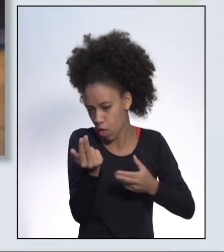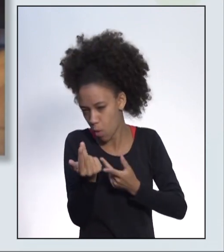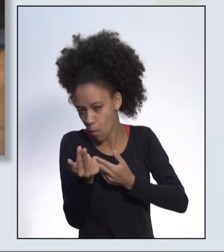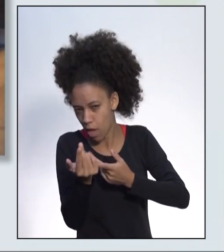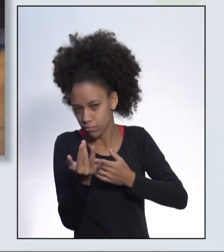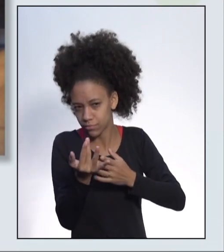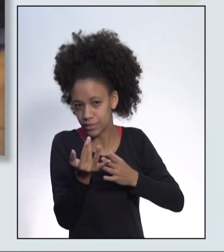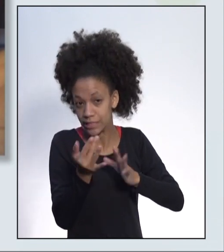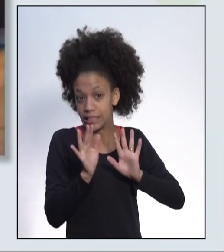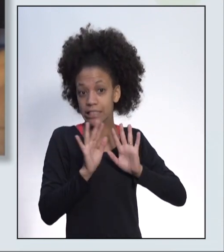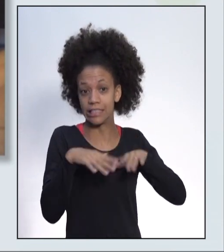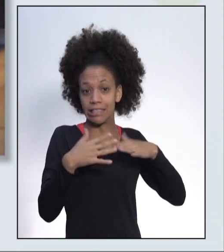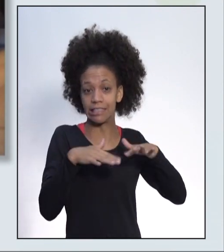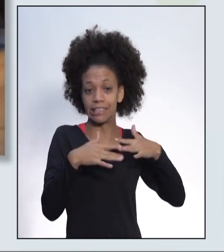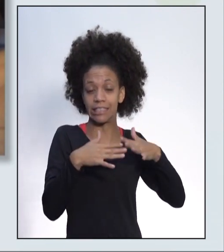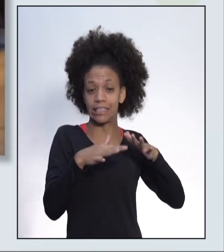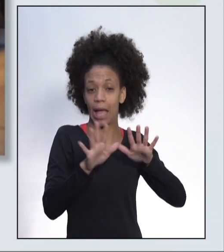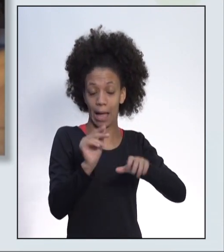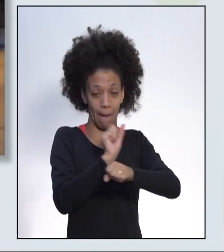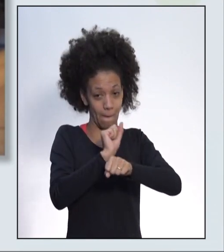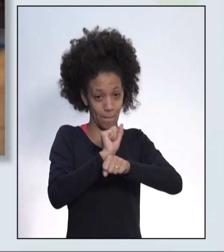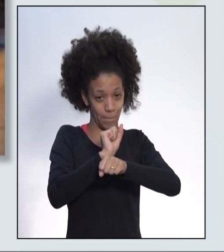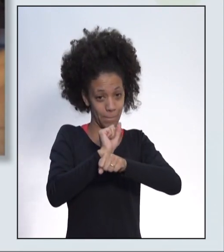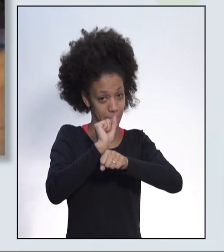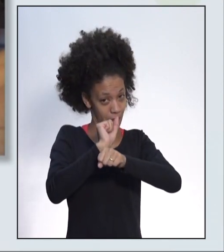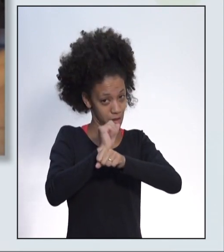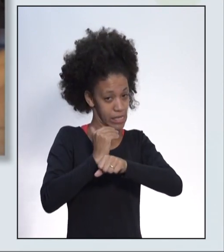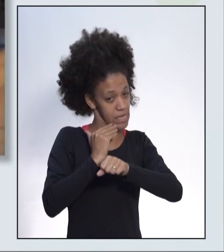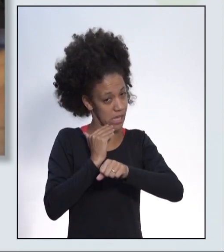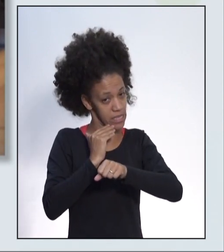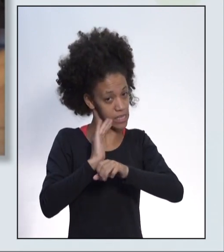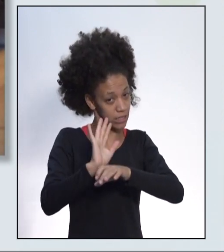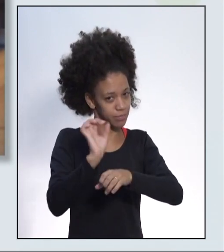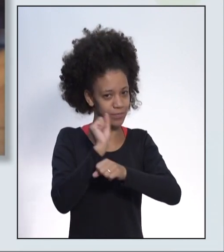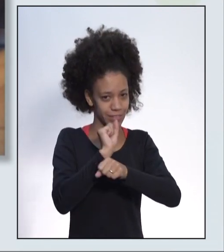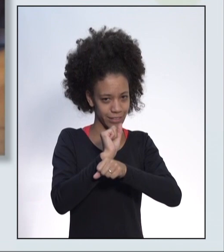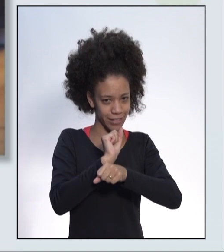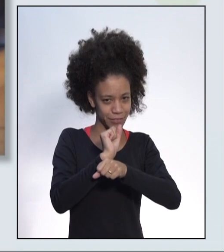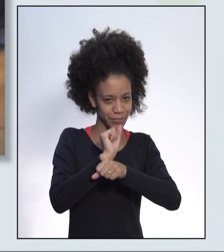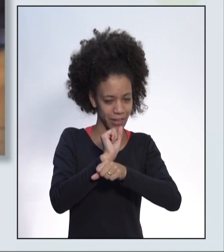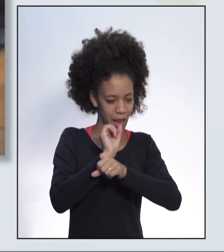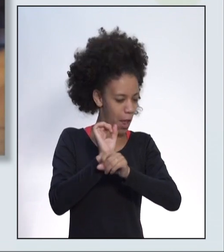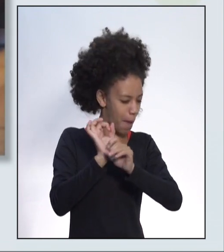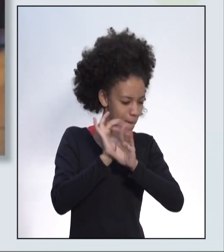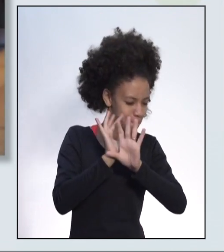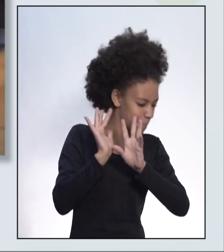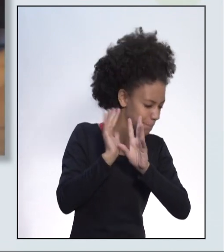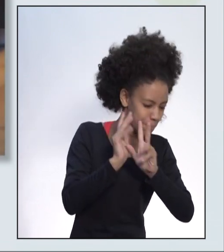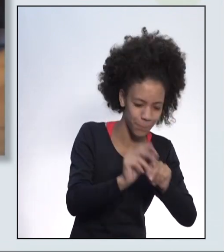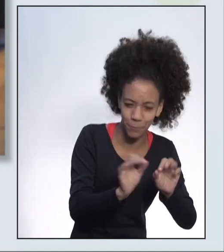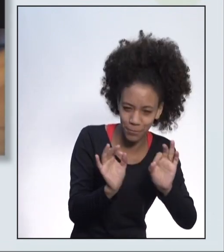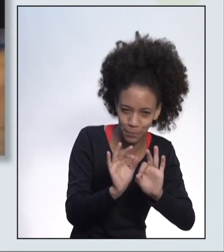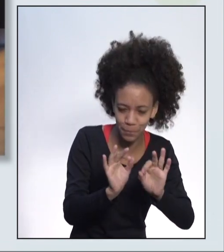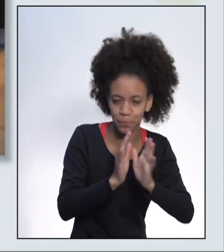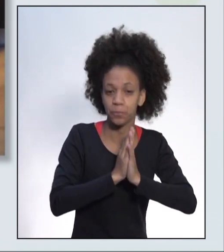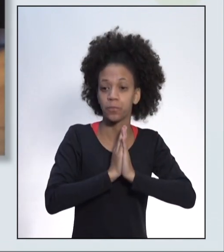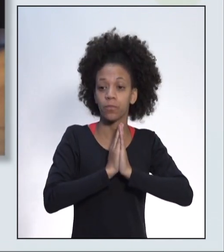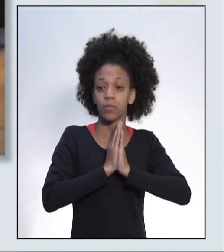Opa, eu preciso grudar melhor essa parte. Pera aí, gente. Pera aí. Vai dar tudo certo. ó.